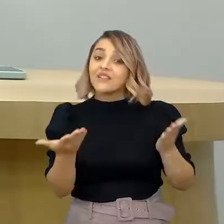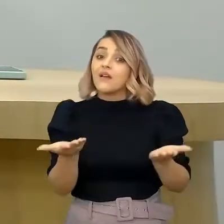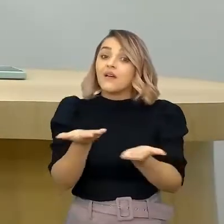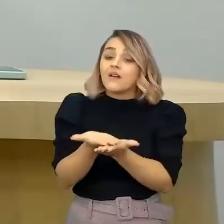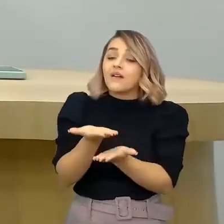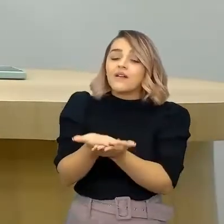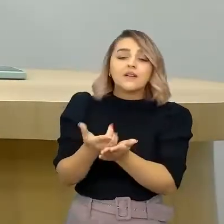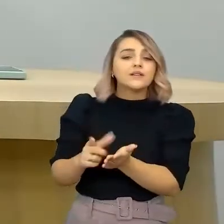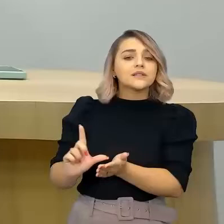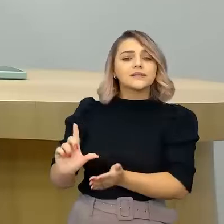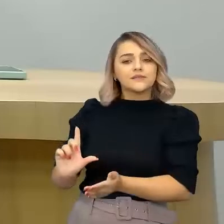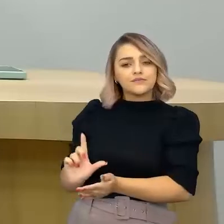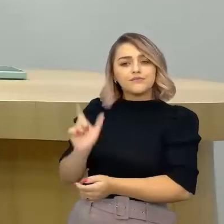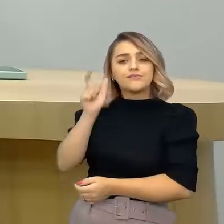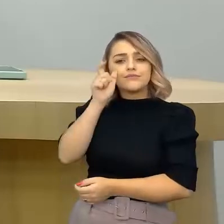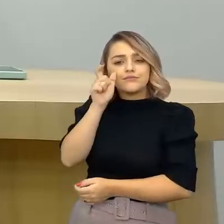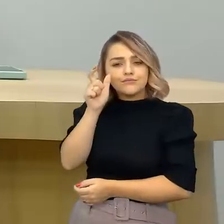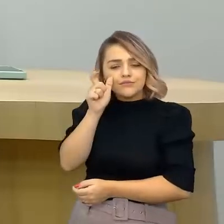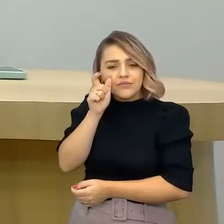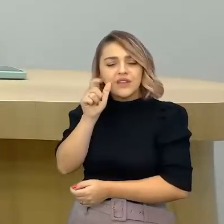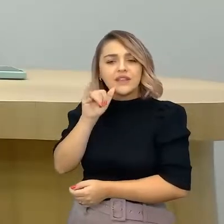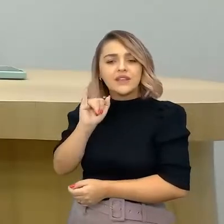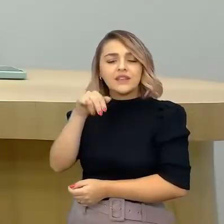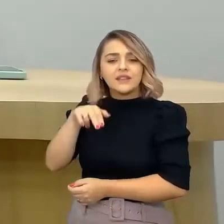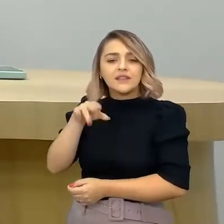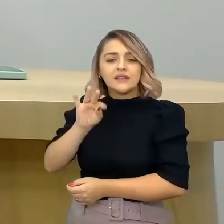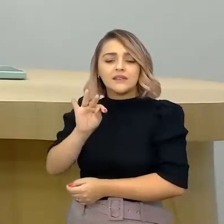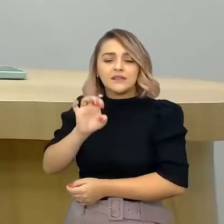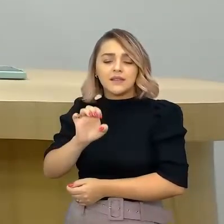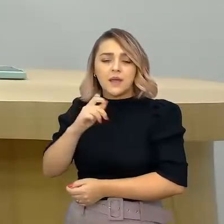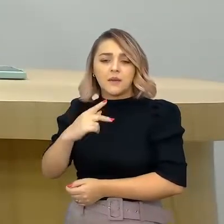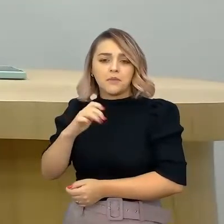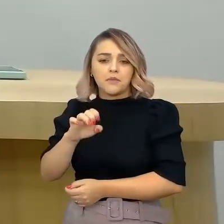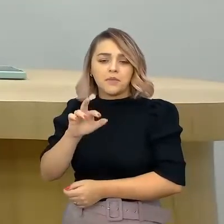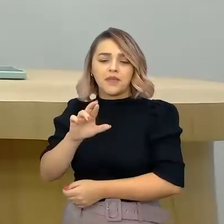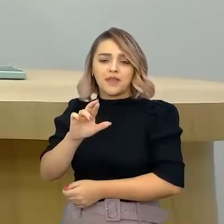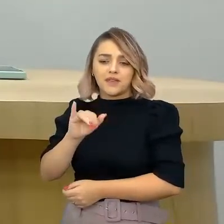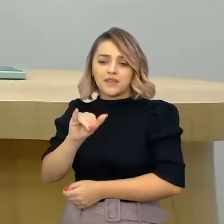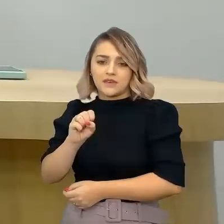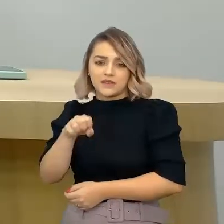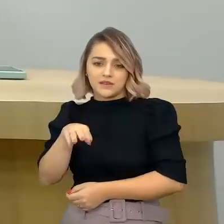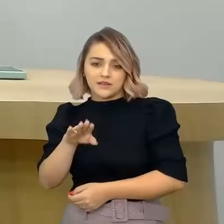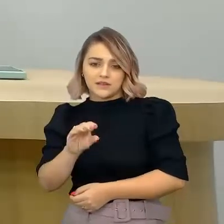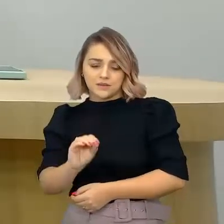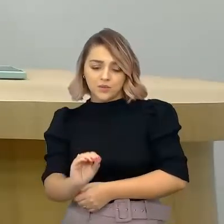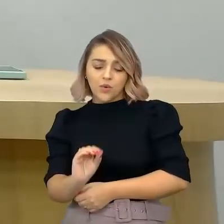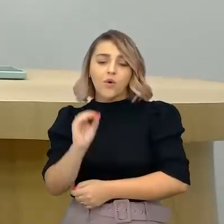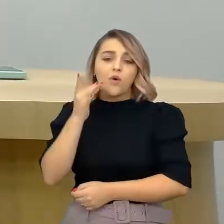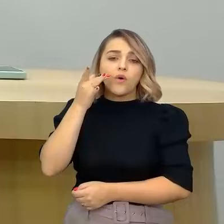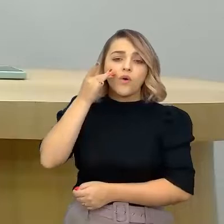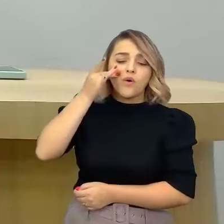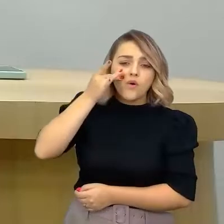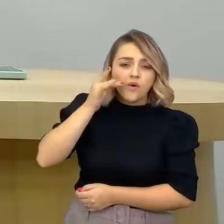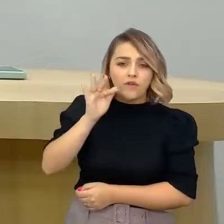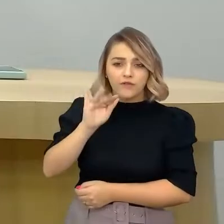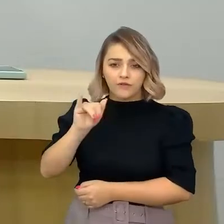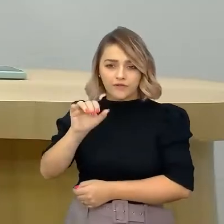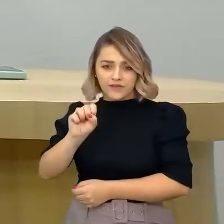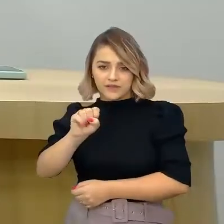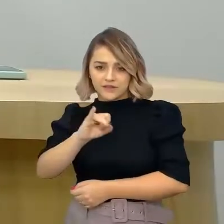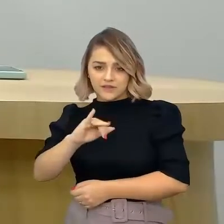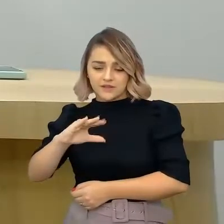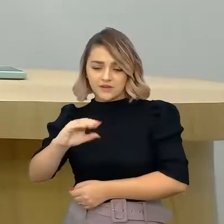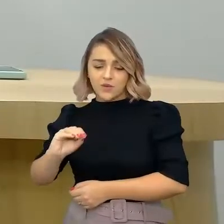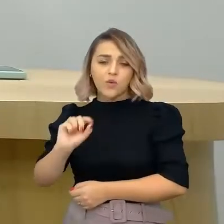gente viu, né, a questão aí do intemperismo, que aí tem a relação do intemperismo físico, que é através, né,